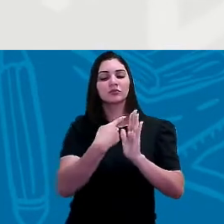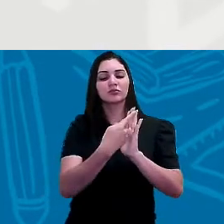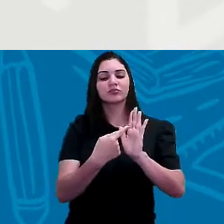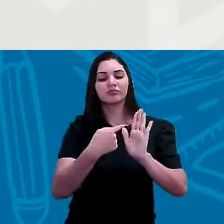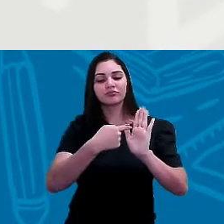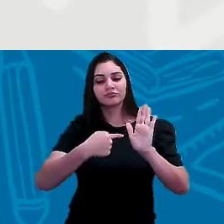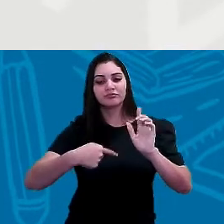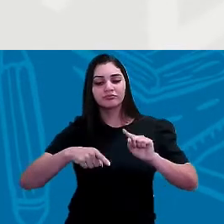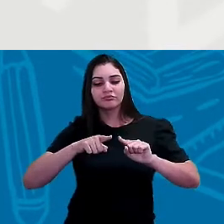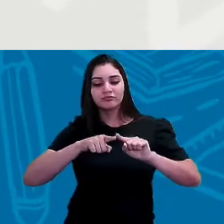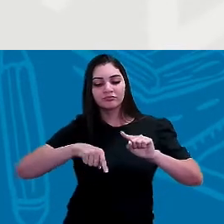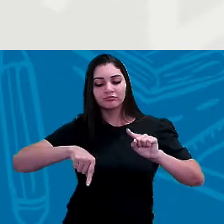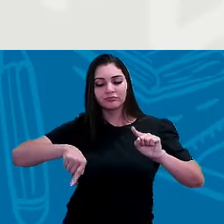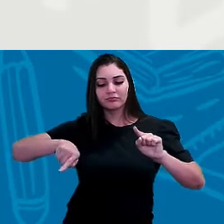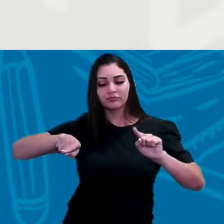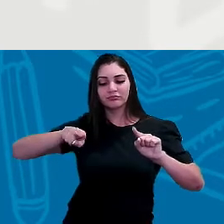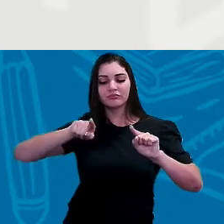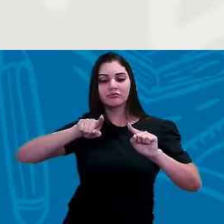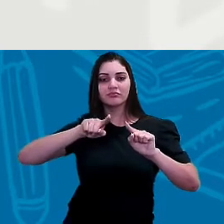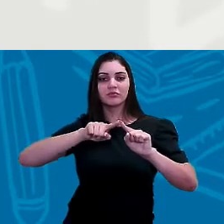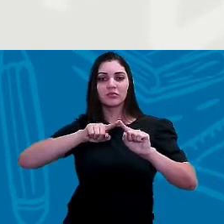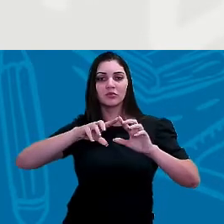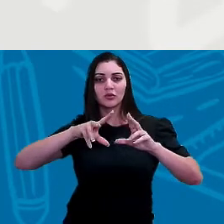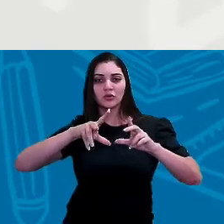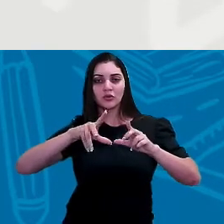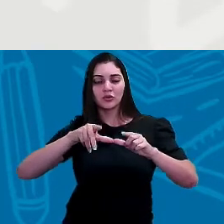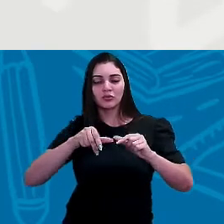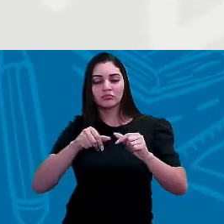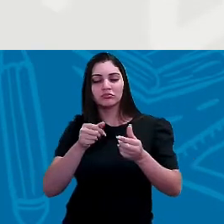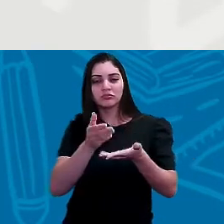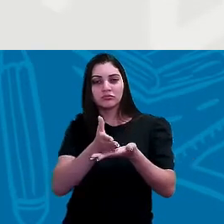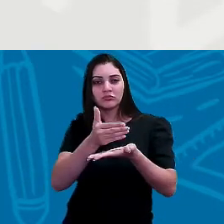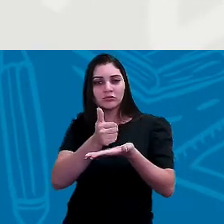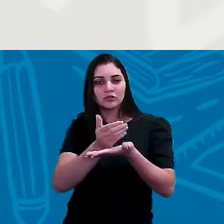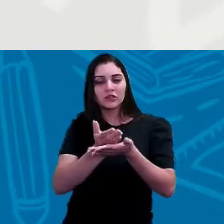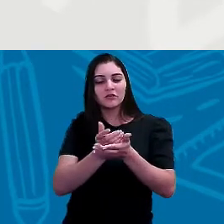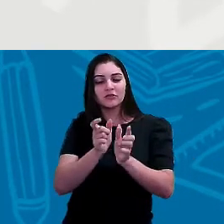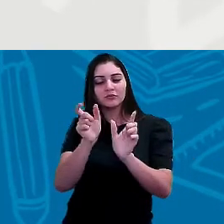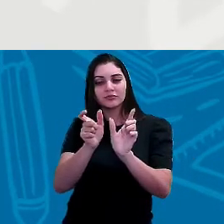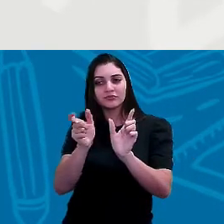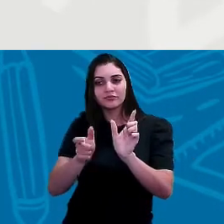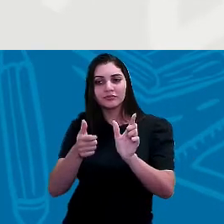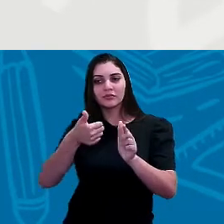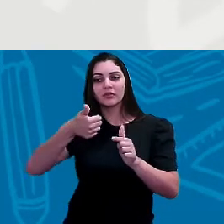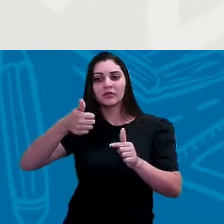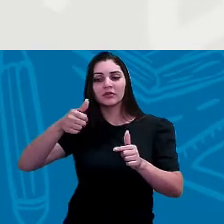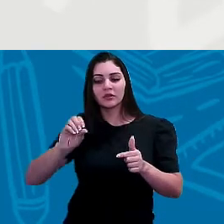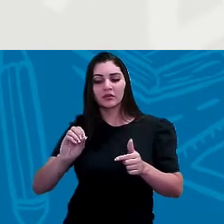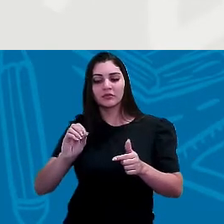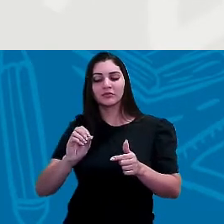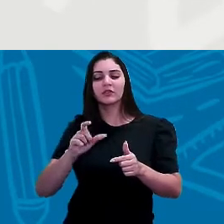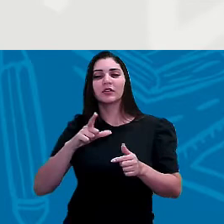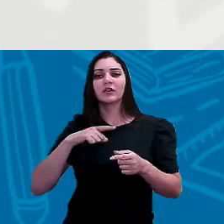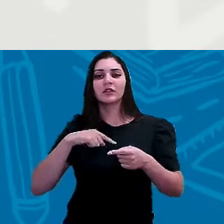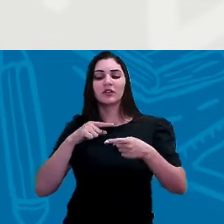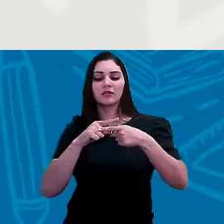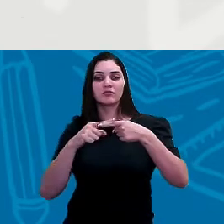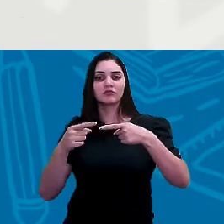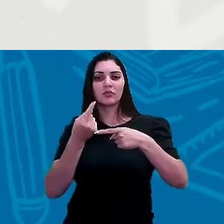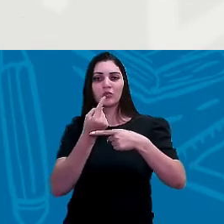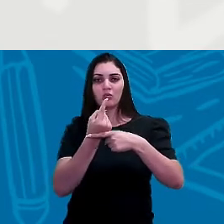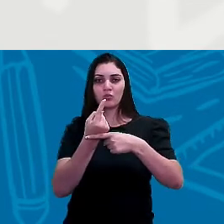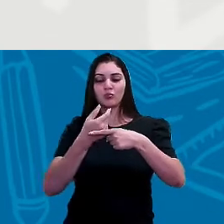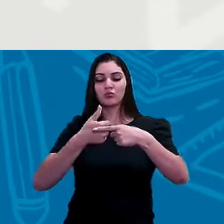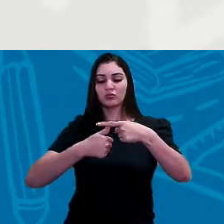ó. Eu tenho inteiro, dividi em 10 pedacinhos e um pedacinho dele está lá na forma de fração, tá? 1